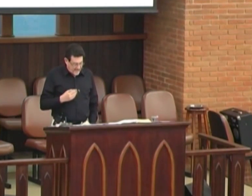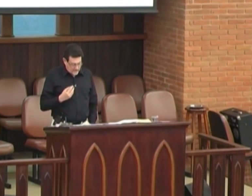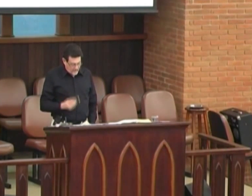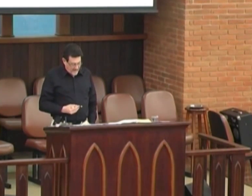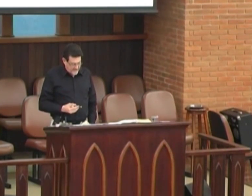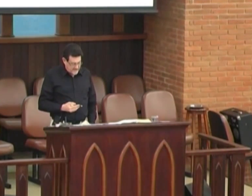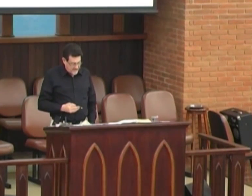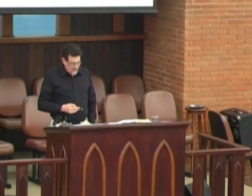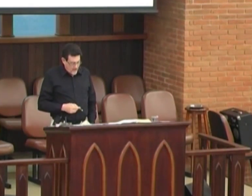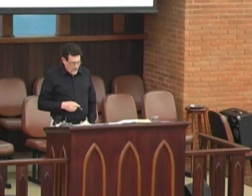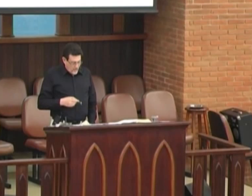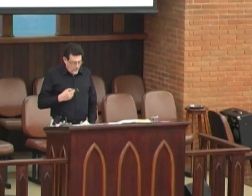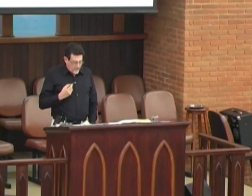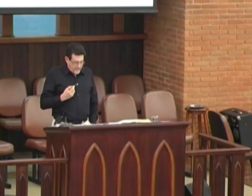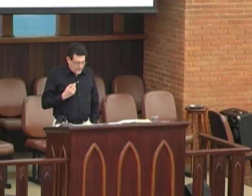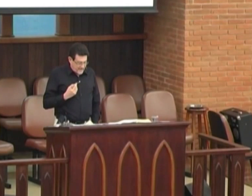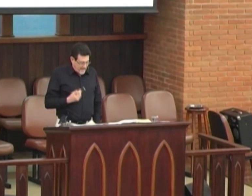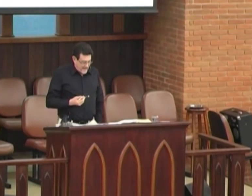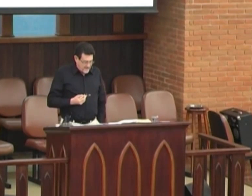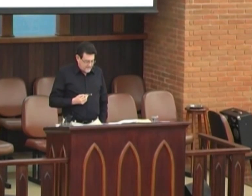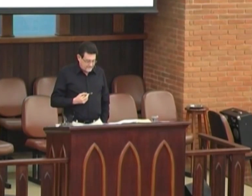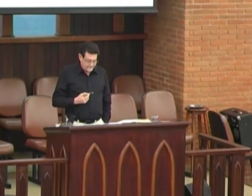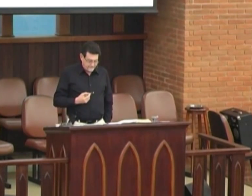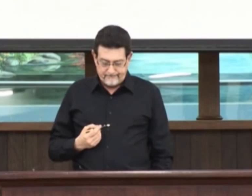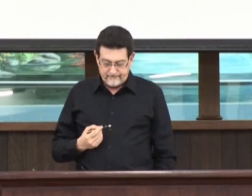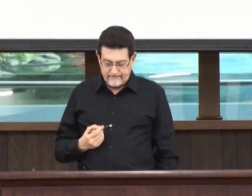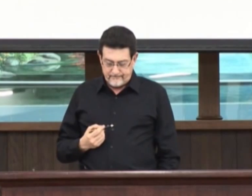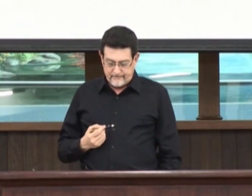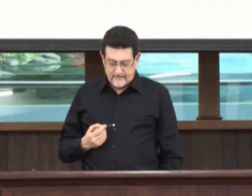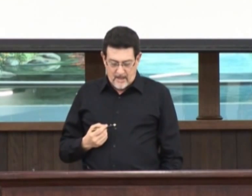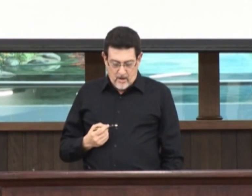e intelectuais, o que poderá